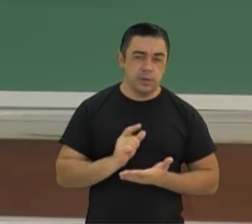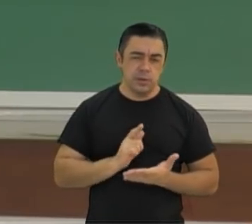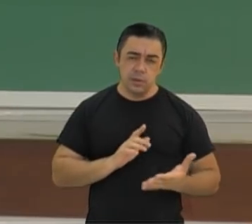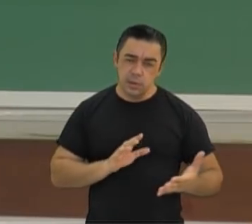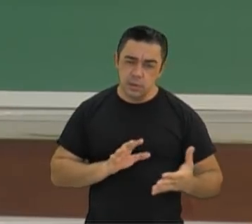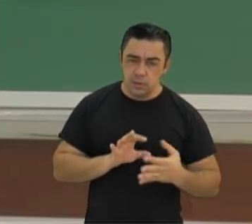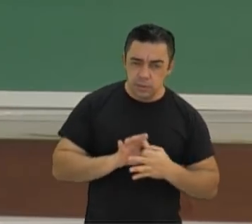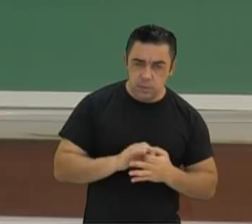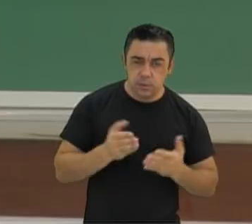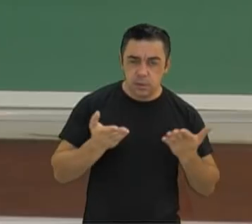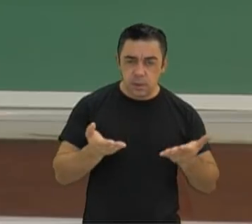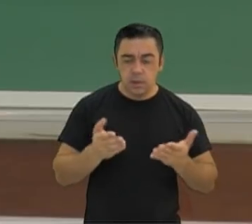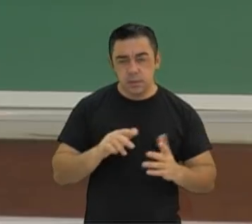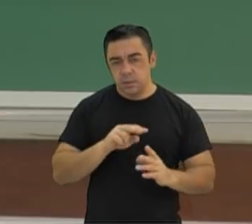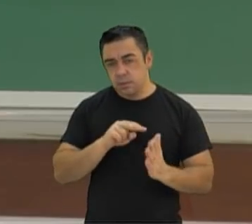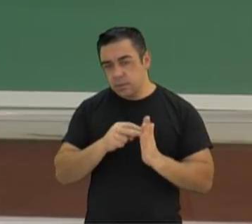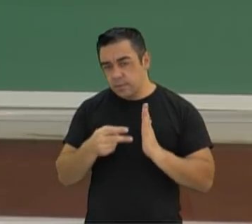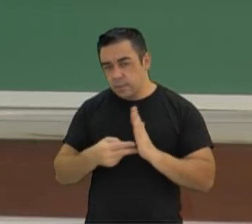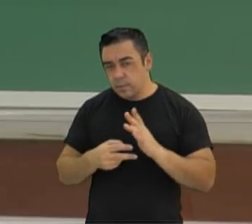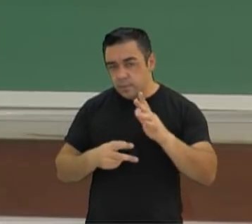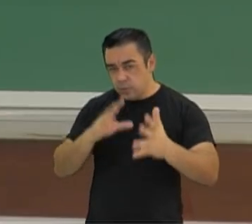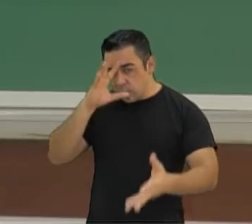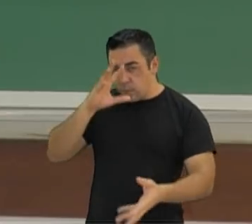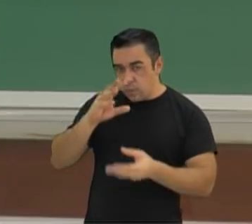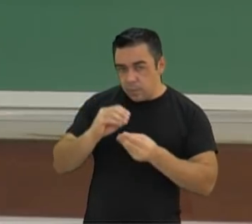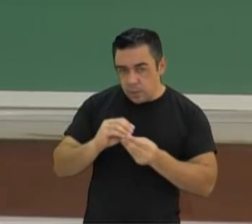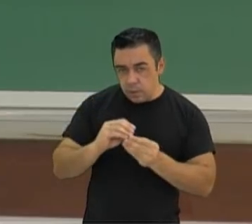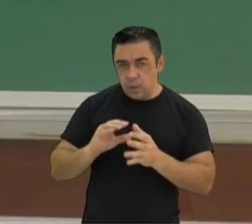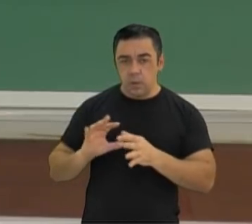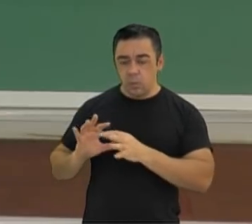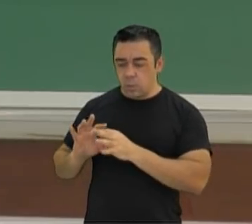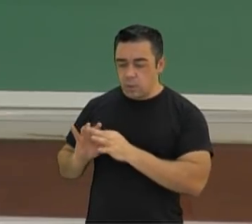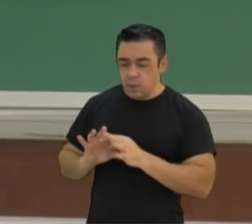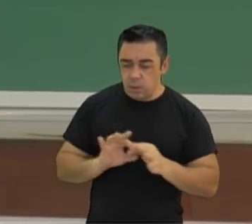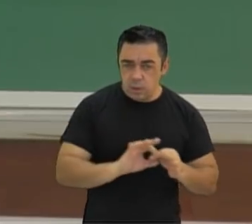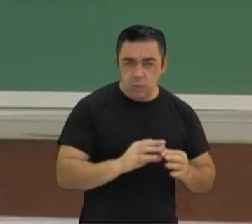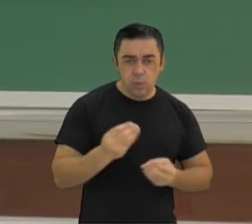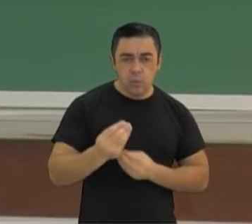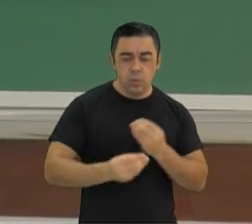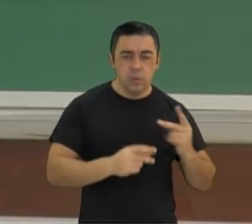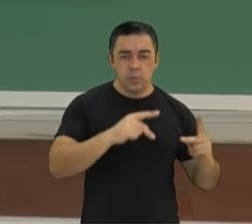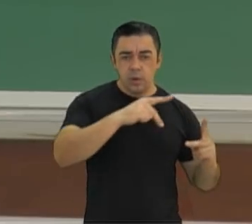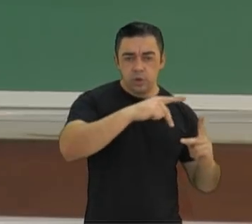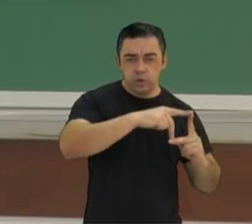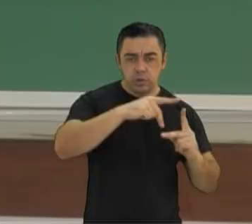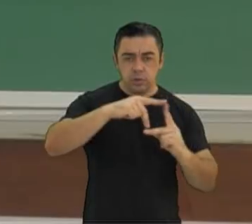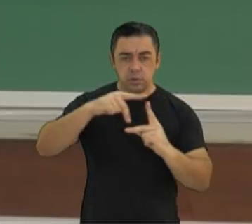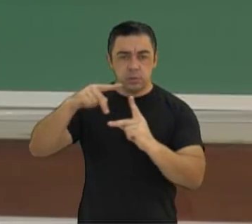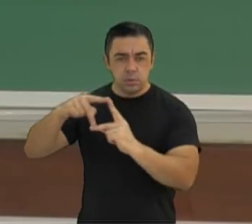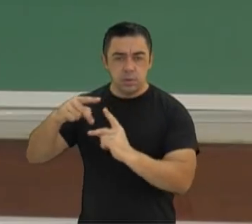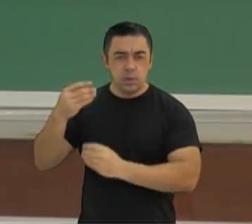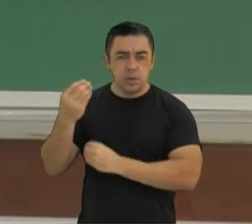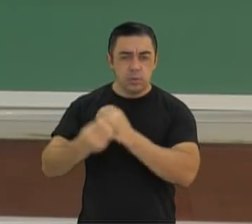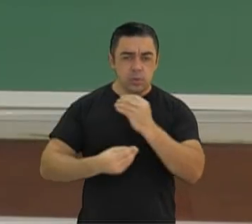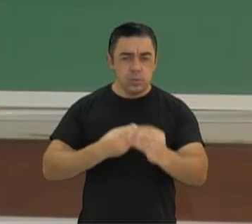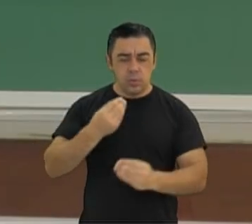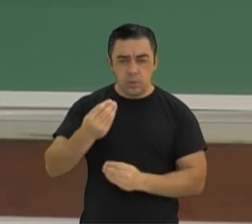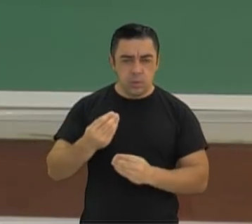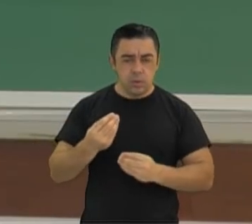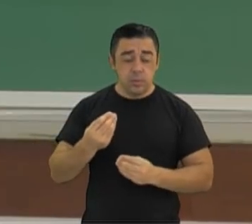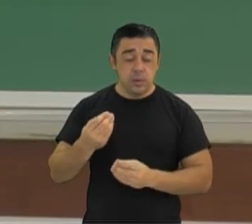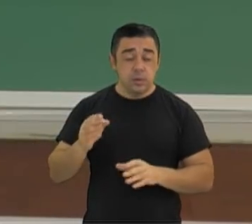nesse sentido, para te fazer entender o contexto das tirinhas, do que é uma HQ, como que ela é composta